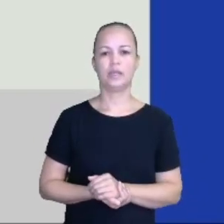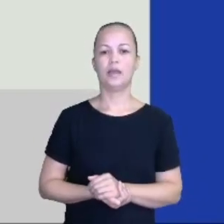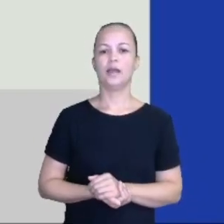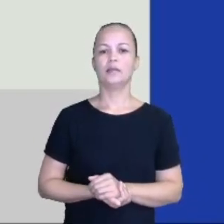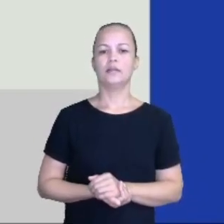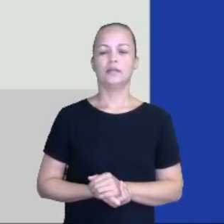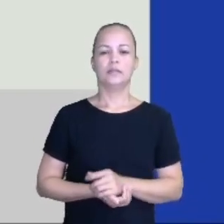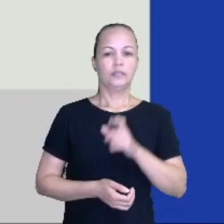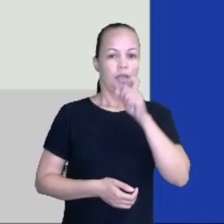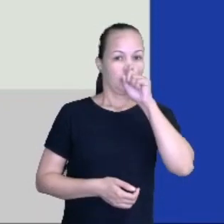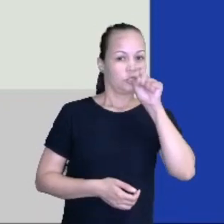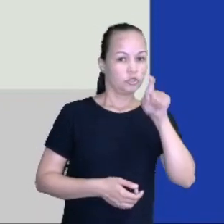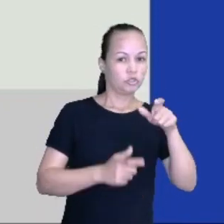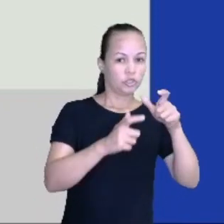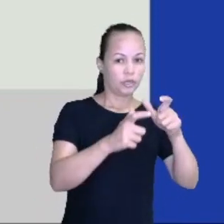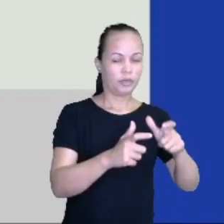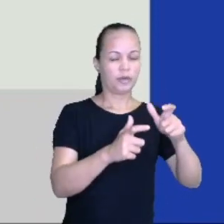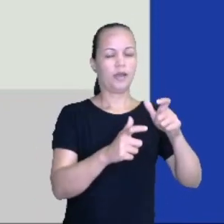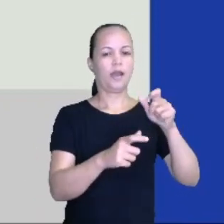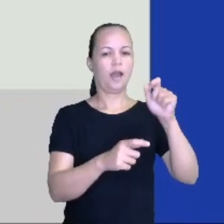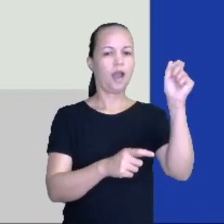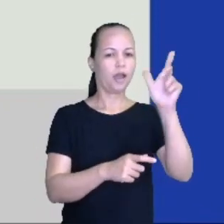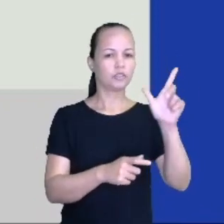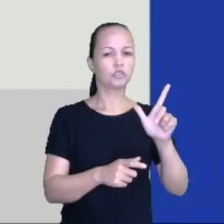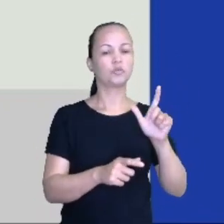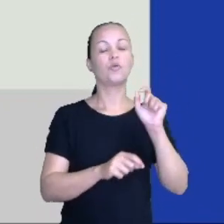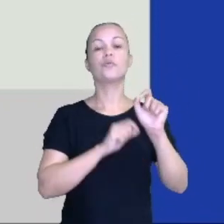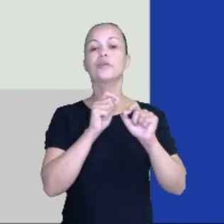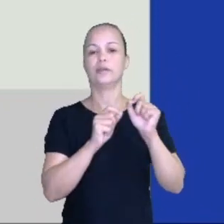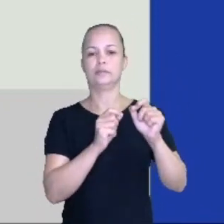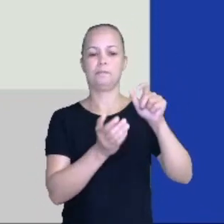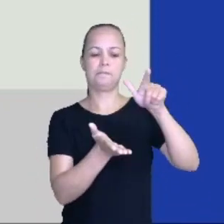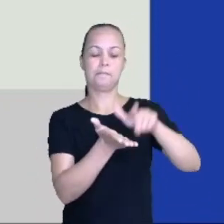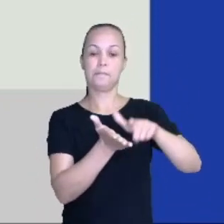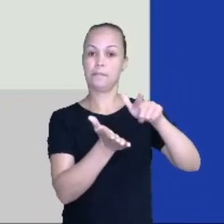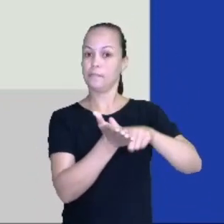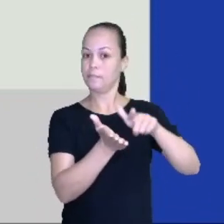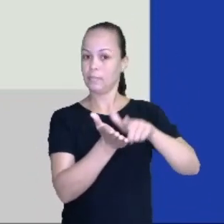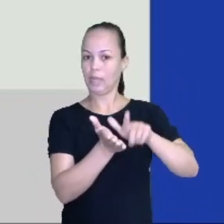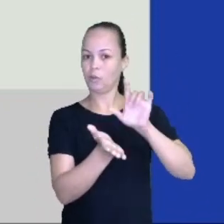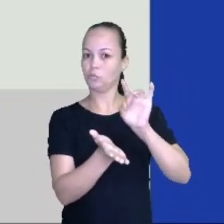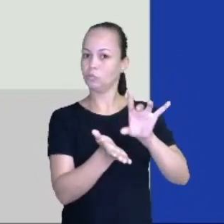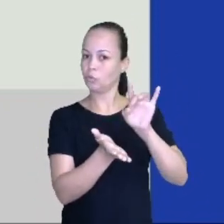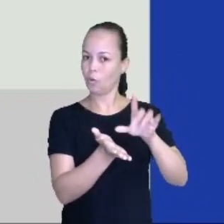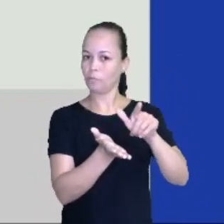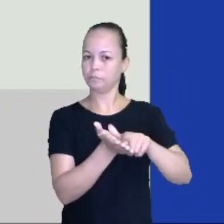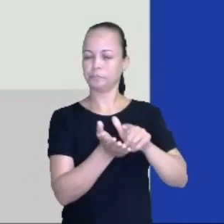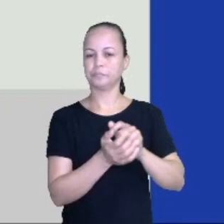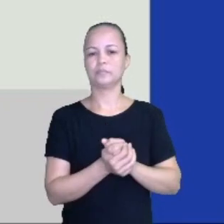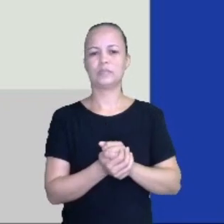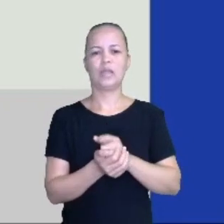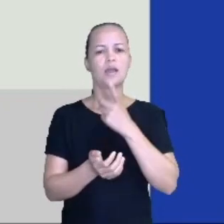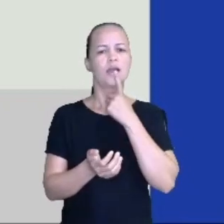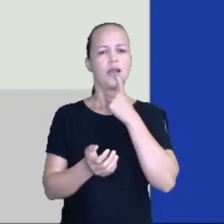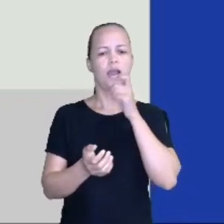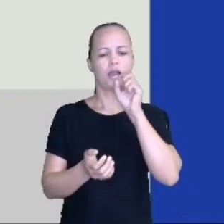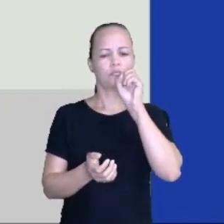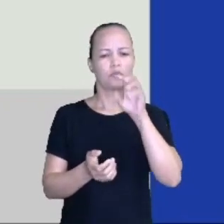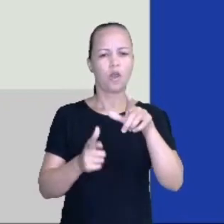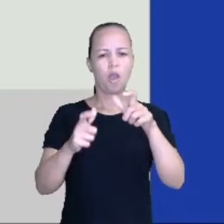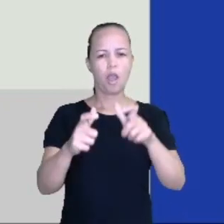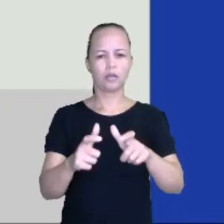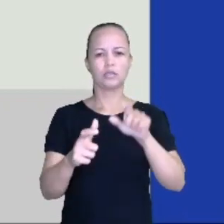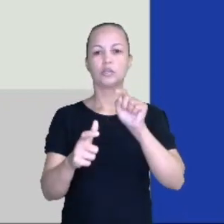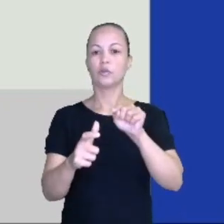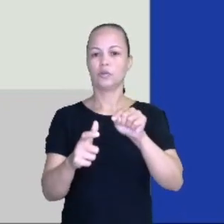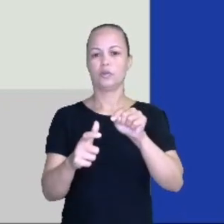lixeirinha azul, você coloca só que for de papel. Na lixeirinha vermelha, você